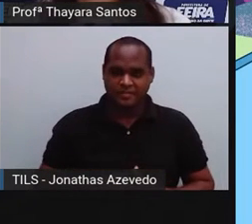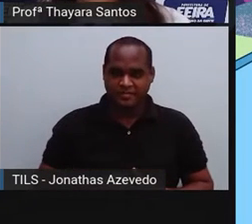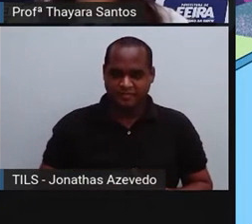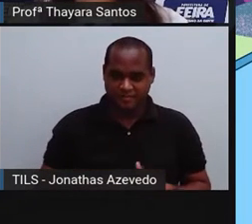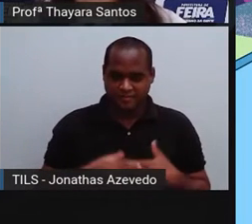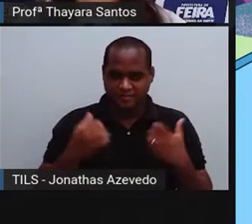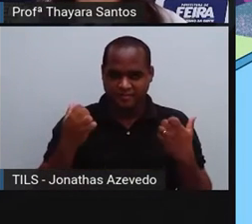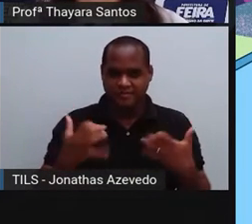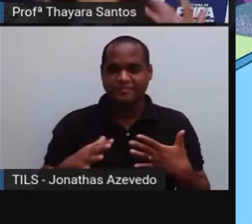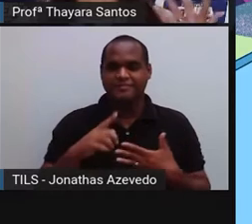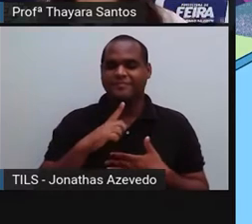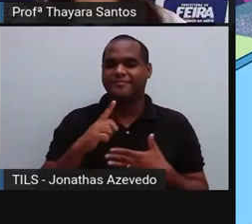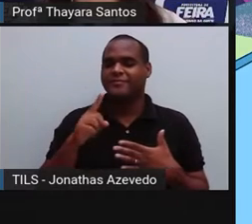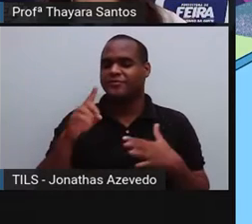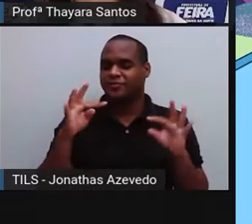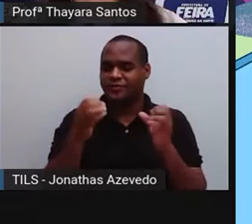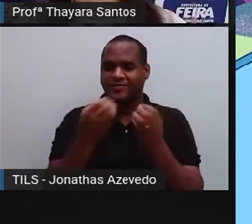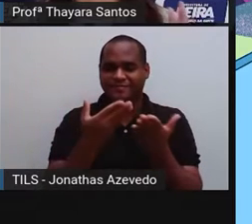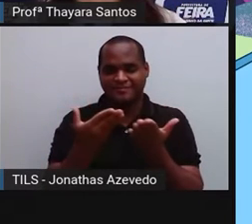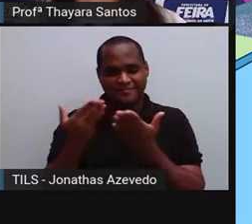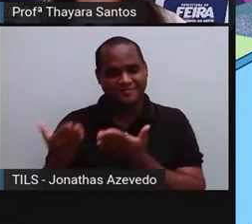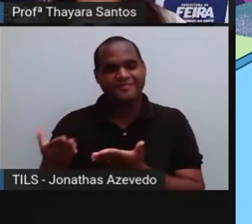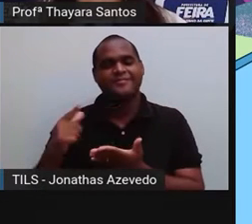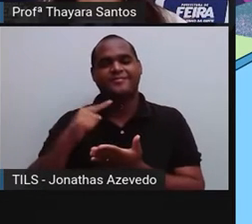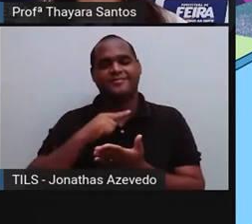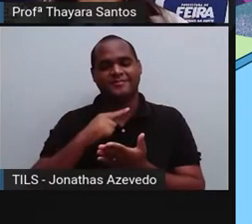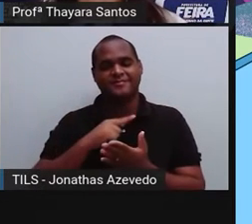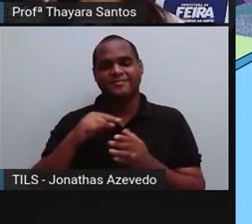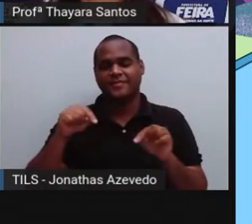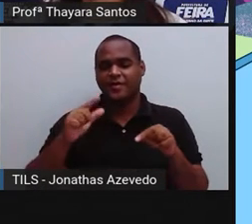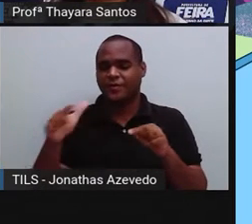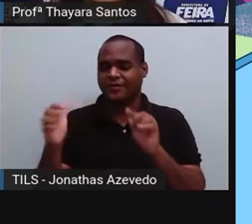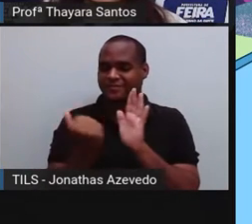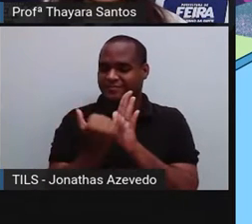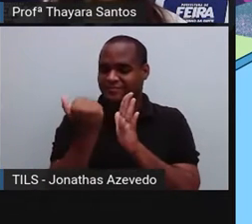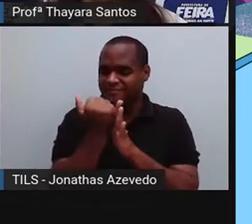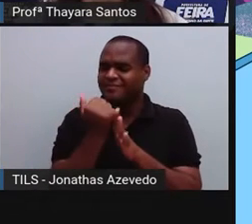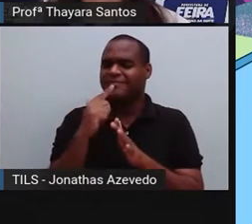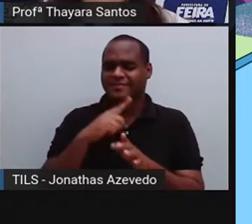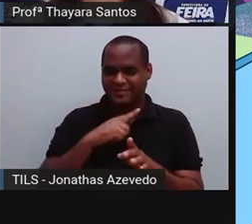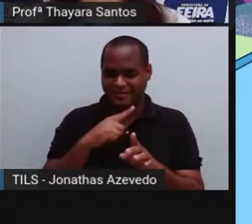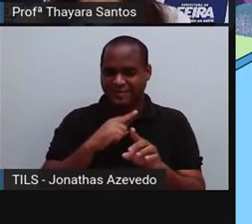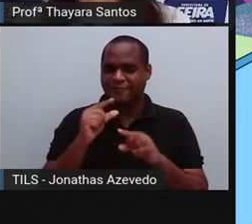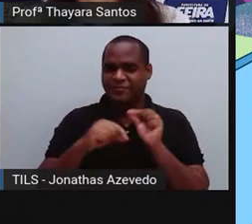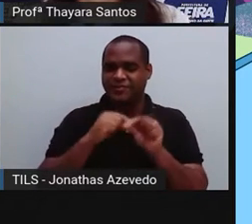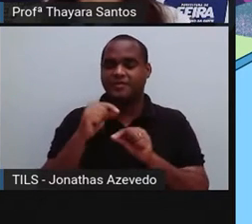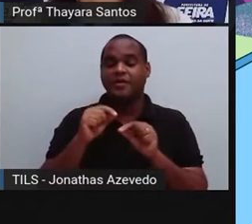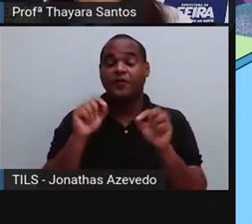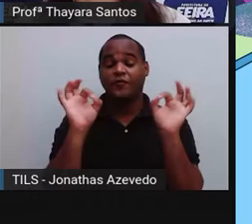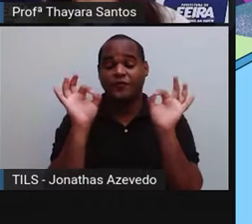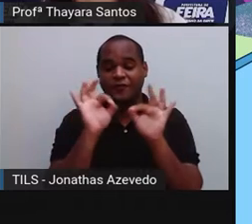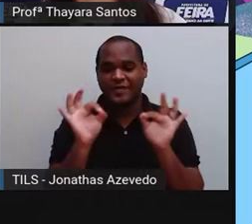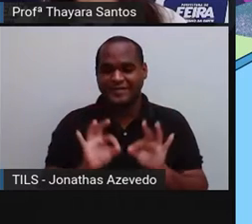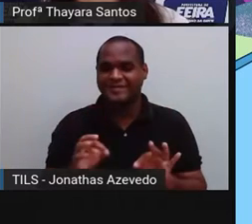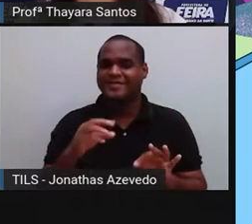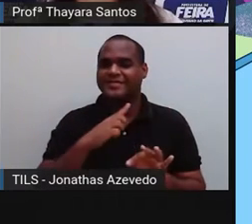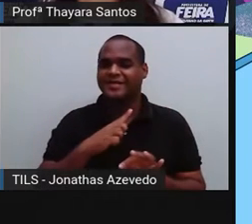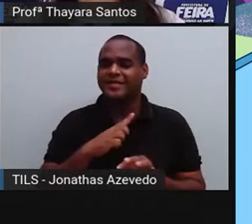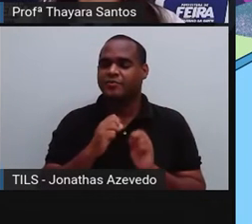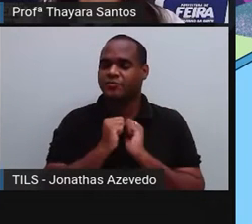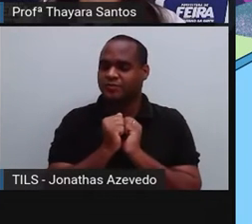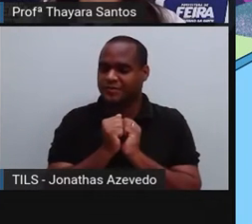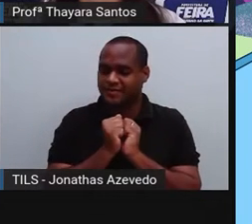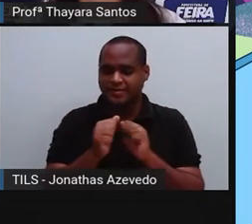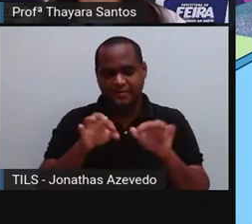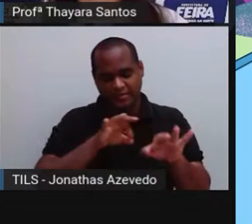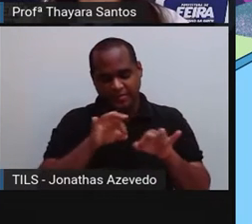Antes de tudo, sejam todos vocês que estão aí do outro lado muito bem-vindos a mais uma das nossas aulas. A gente fica muito feliz de ter vocês aqui com a gente, porque tudo está